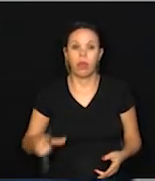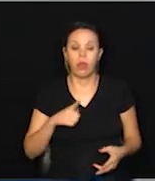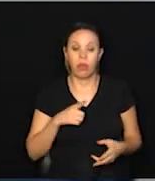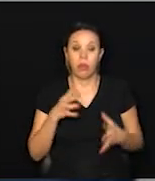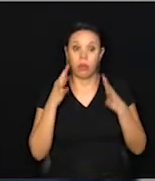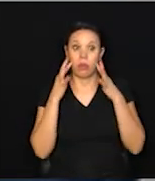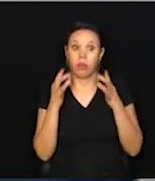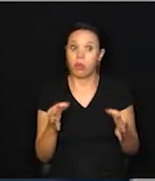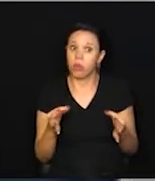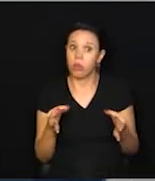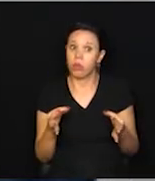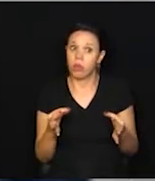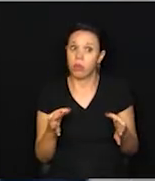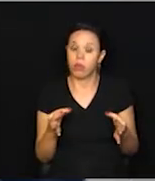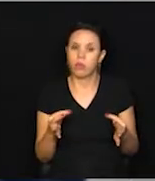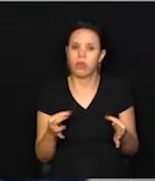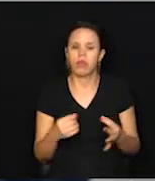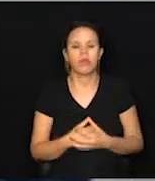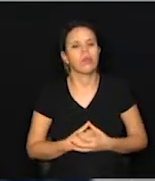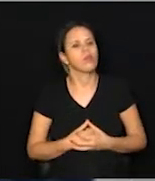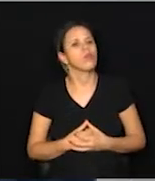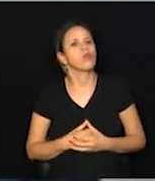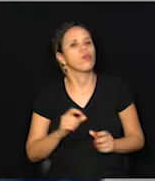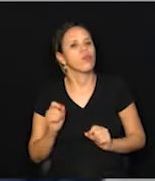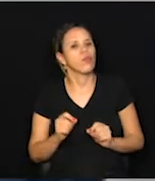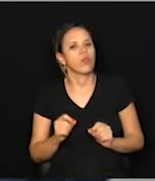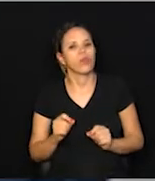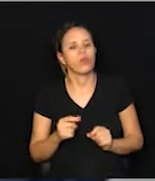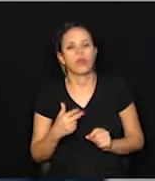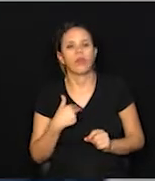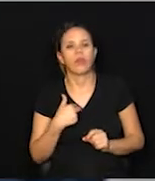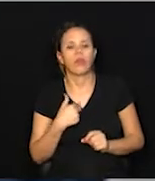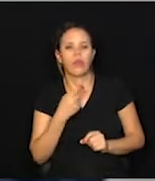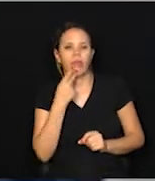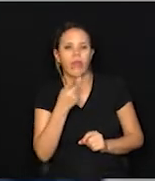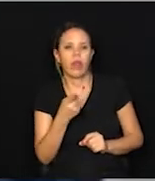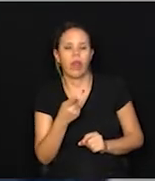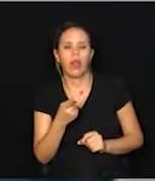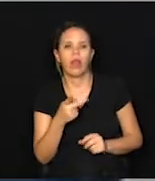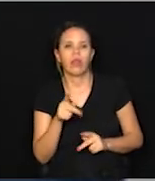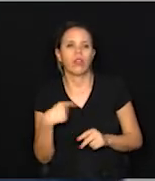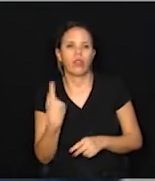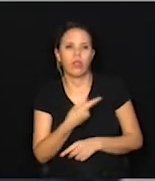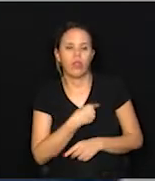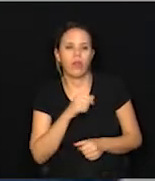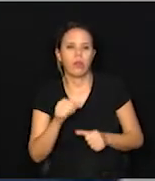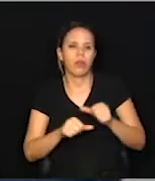isso. A questão que não quer calar: quanto desmobilizaremos para